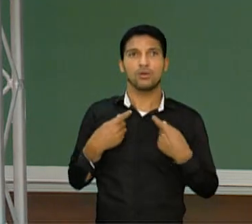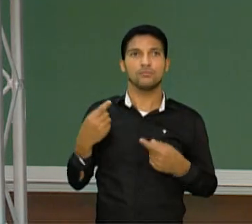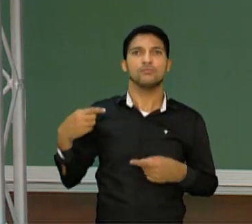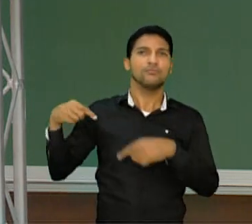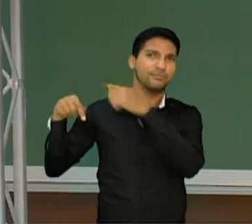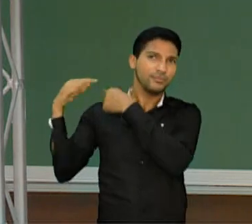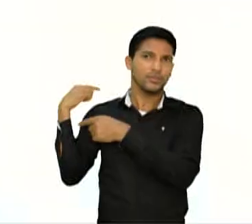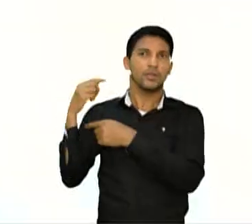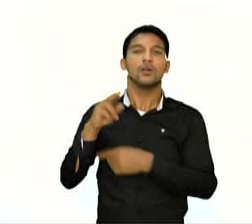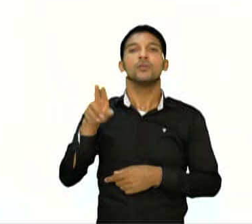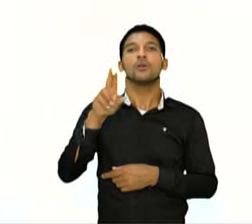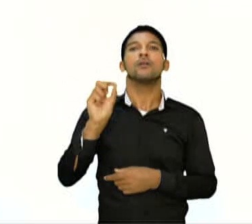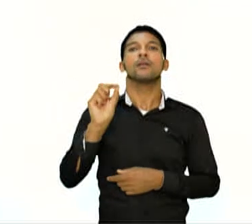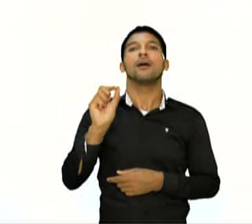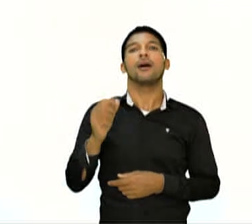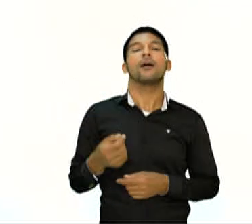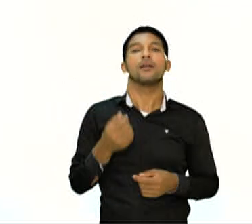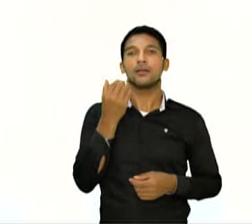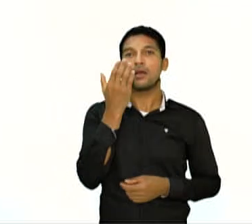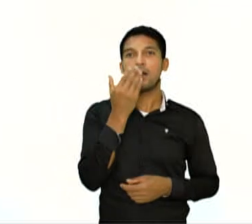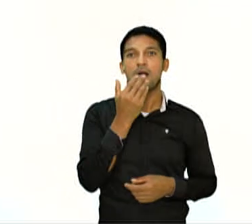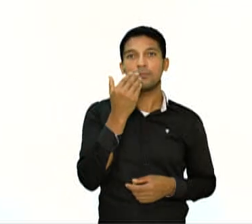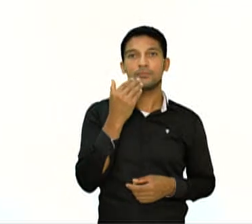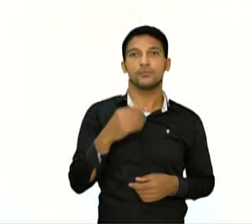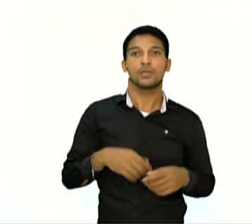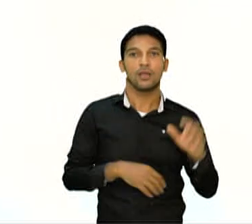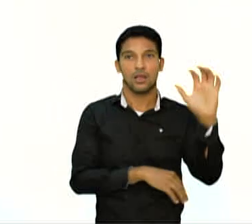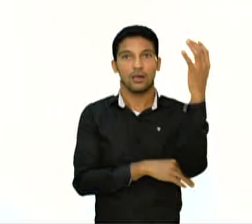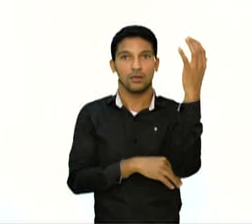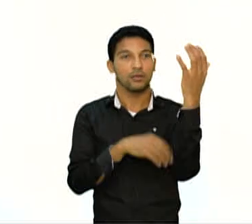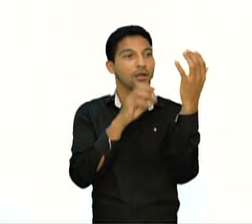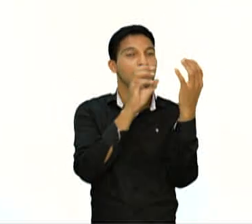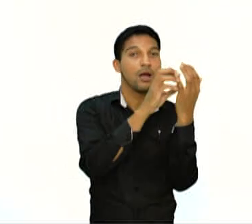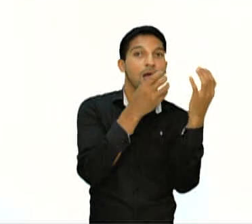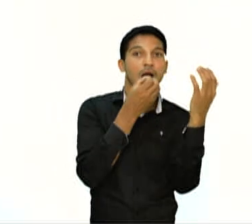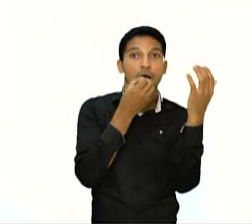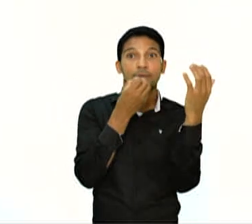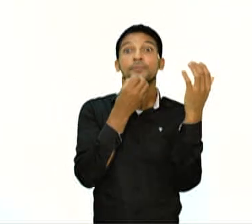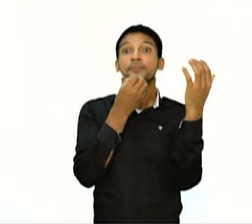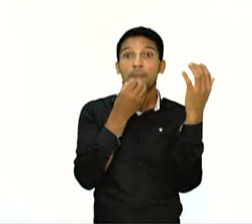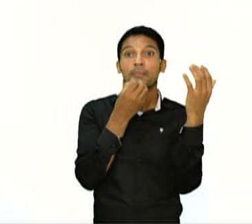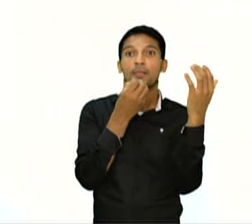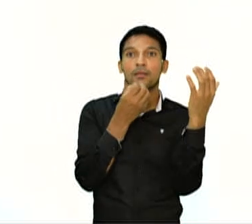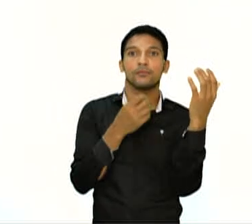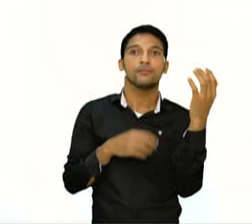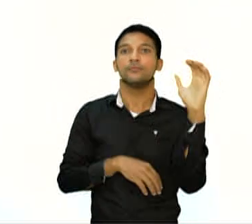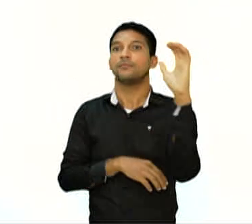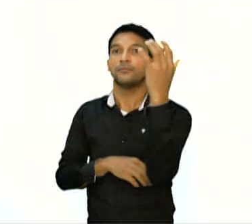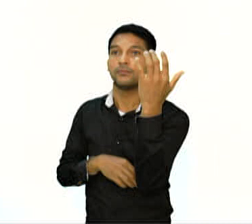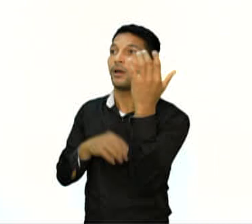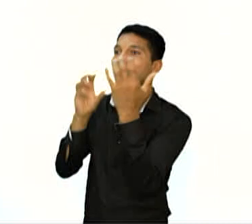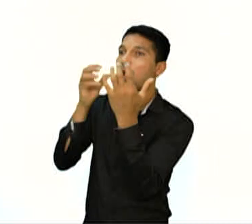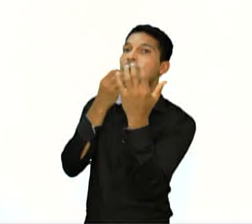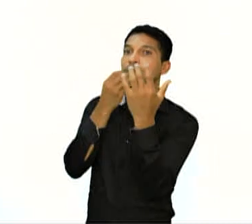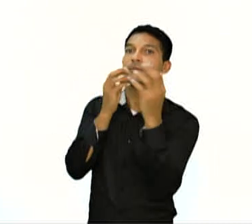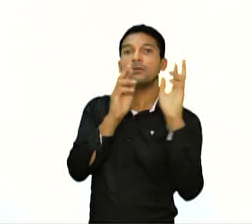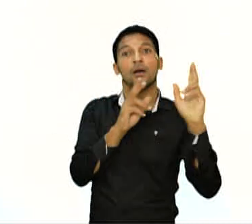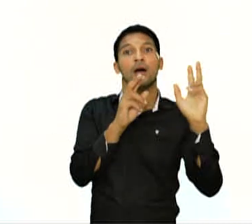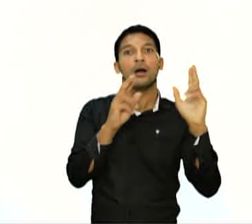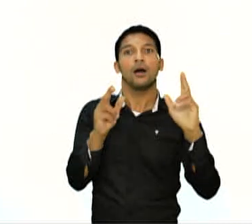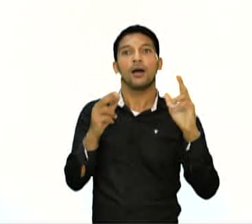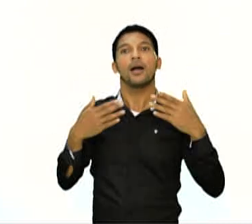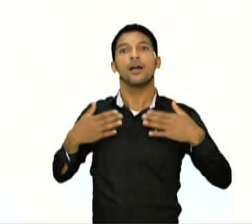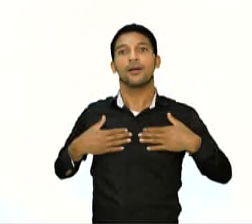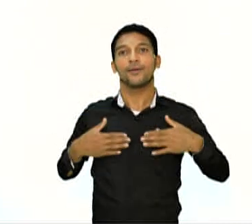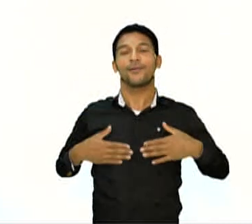o alimento, que a partir do momento que ele foi experimentando novos tipos de alimento, ele foi percebendo o resultado no